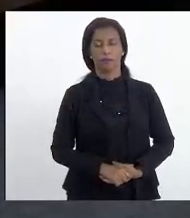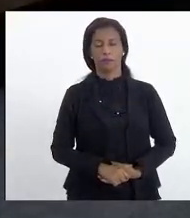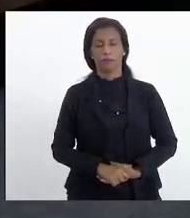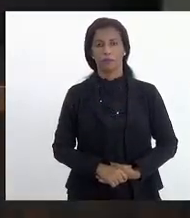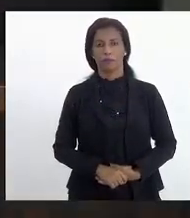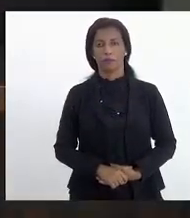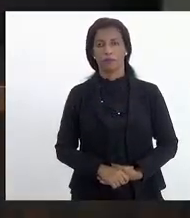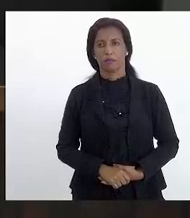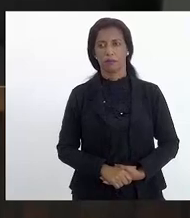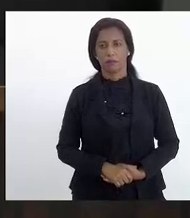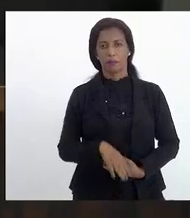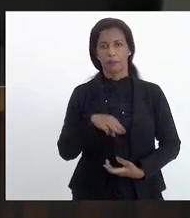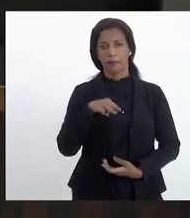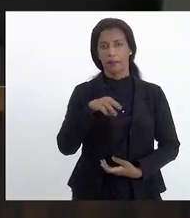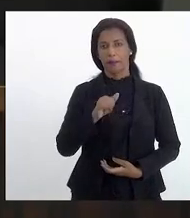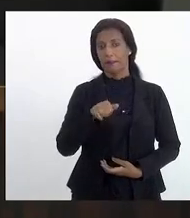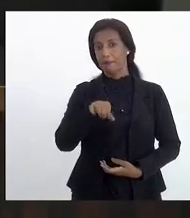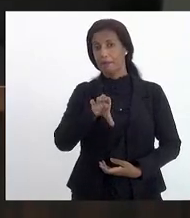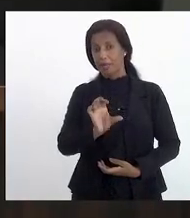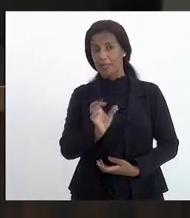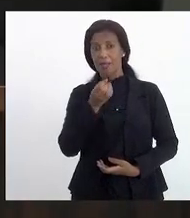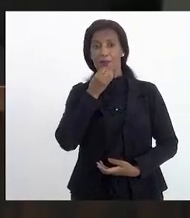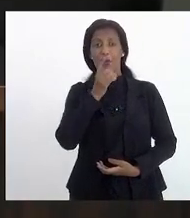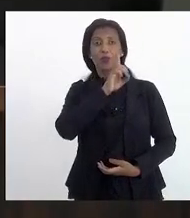Ok. Deputado Carlos Mink, bom dia.